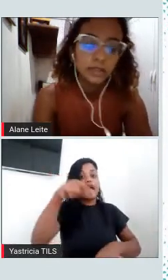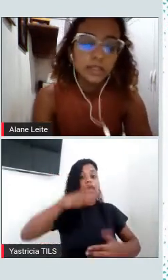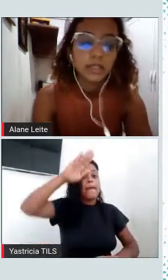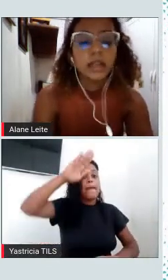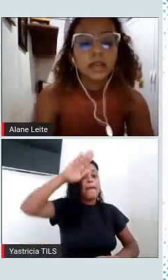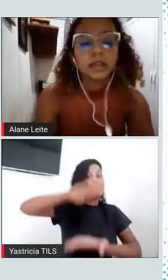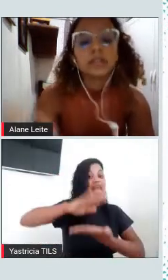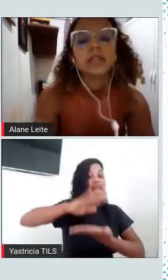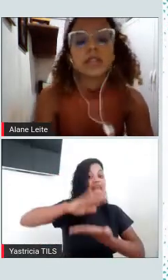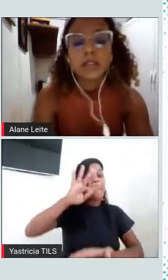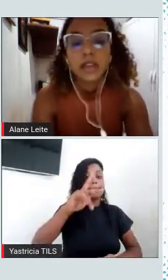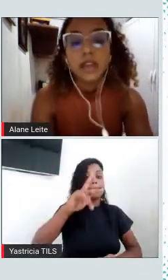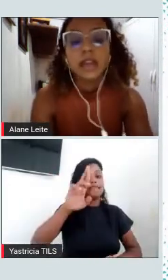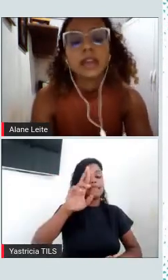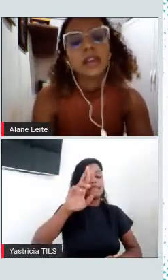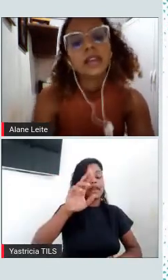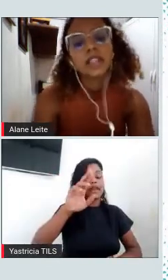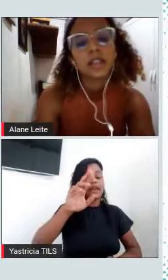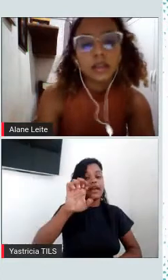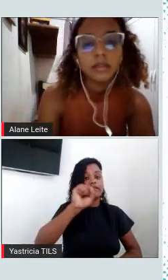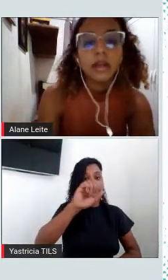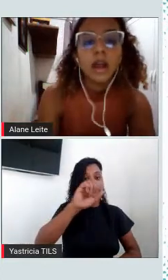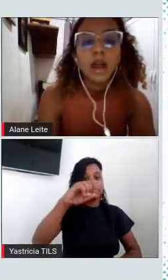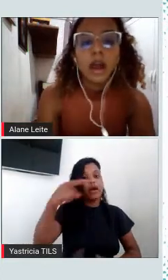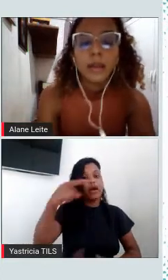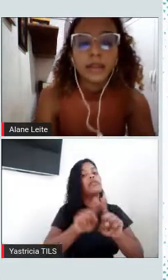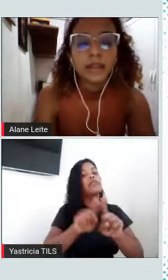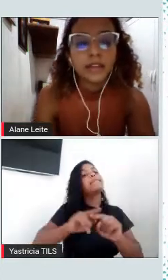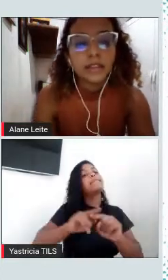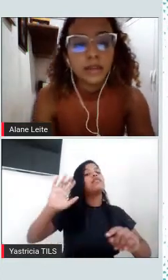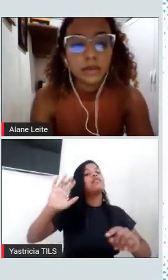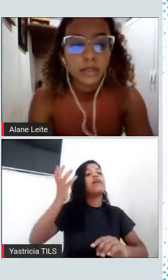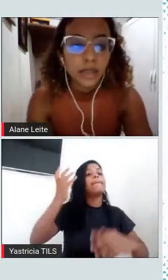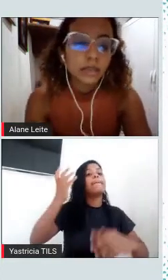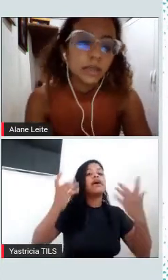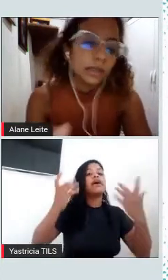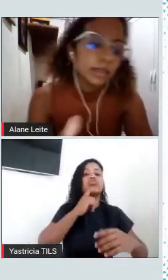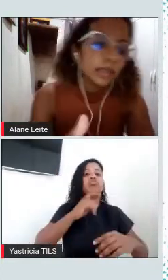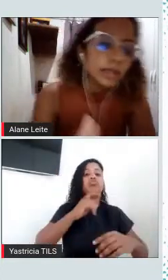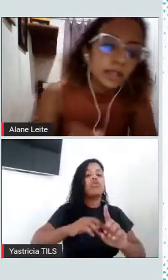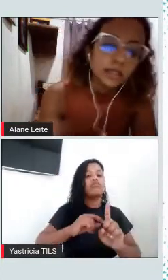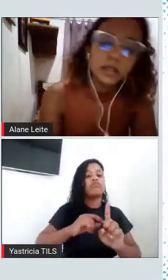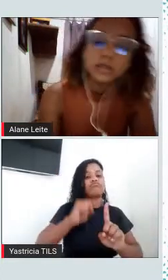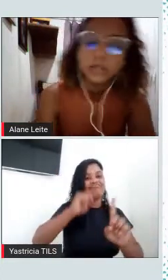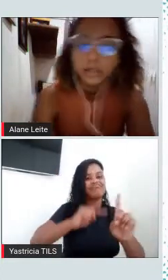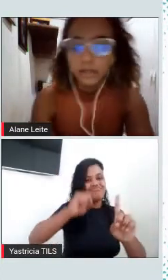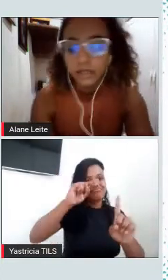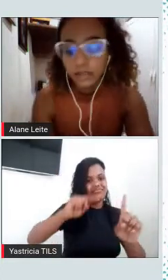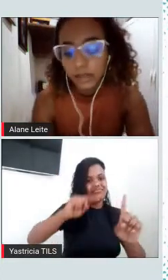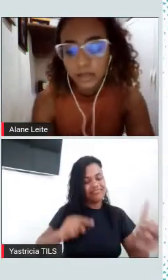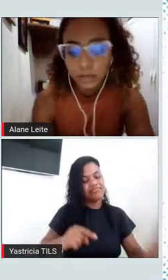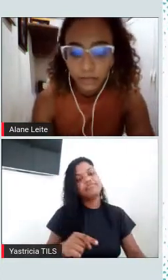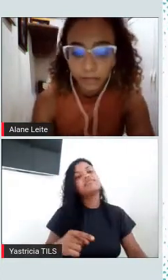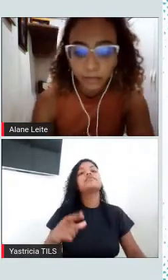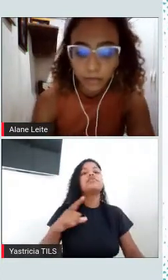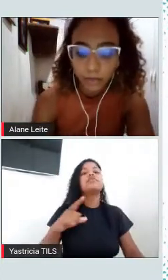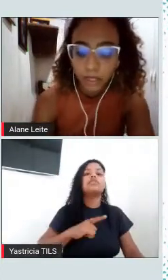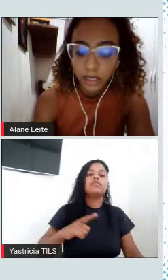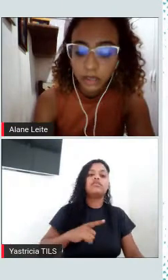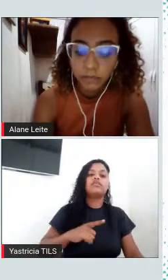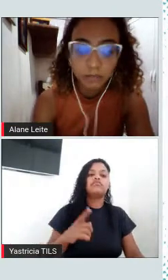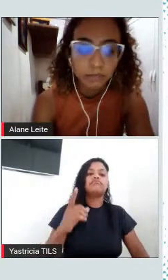que ele vai nos dizer. Vai nos dizer em que estado a matéria vai se encontrar sob determinada pressão ou determinada